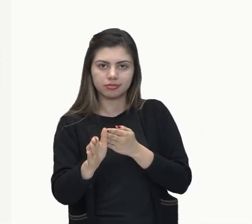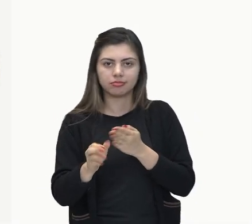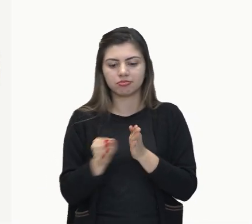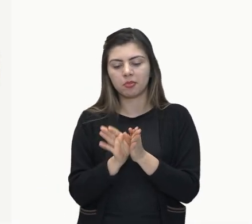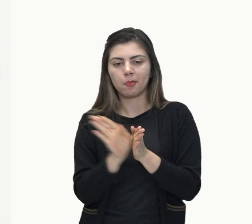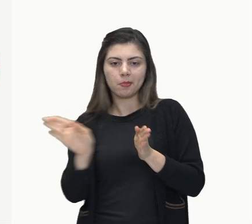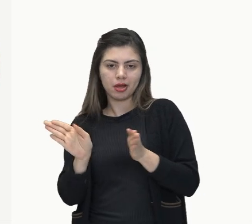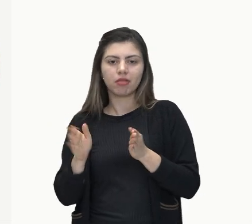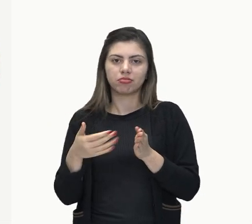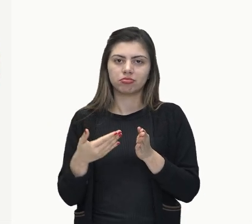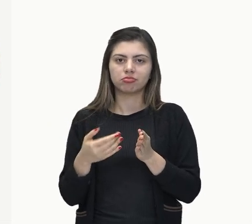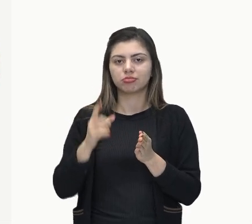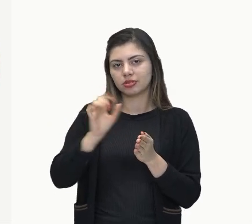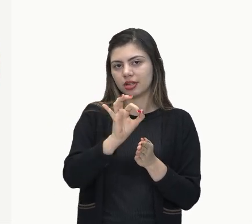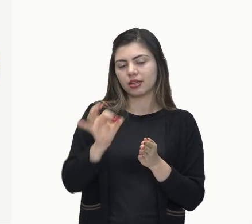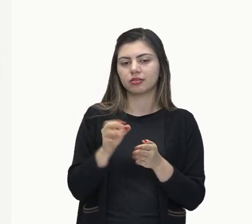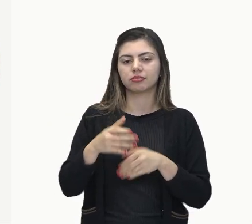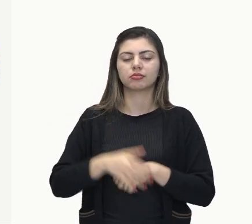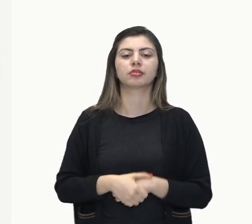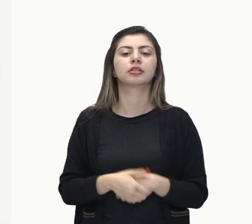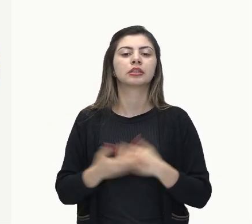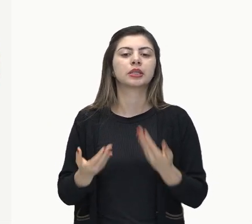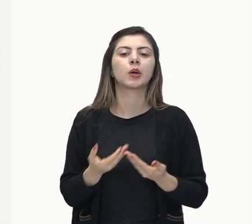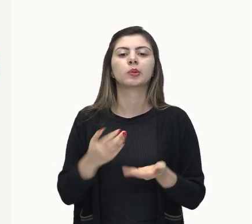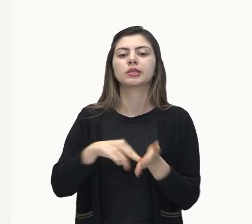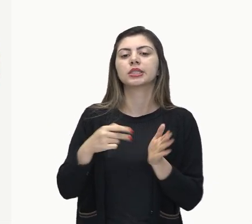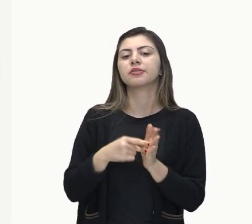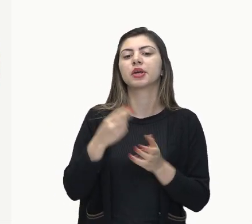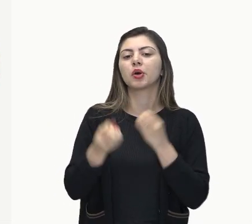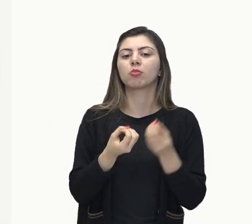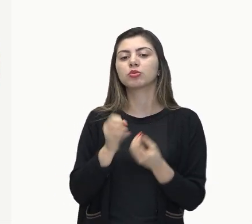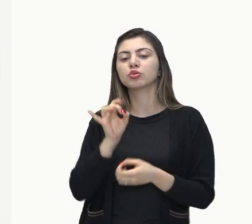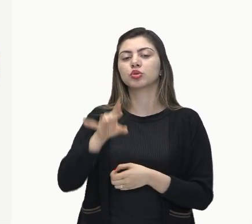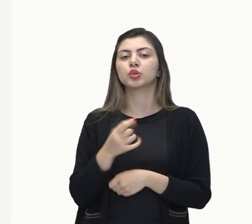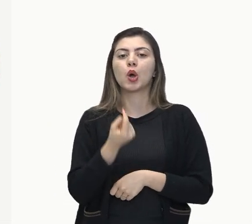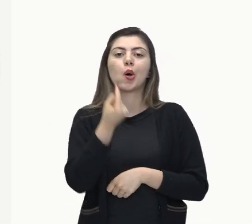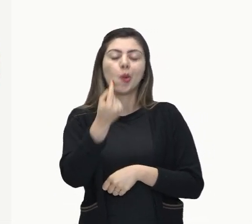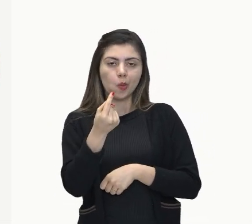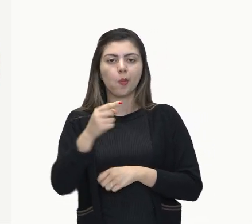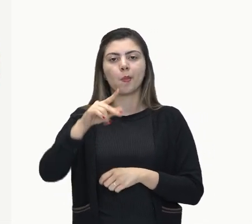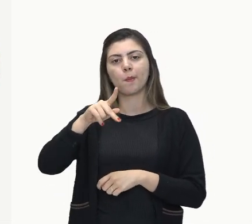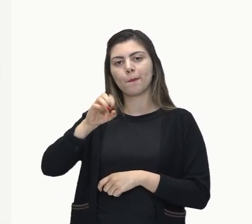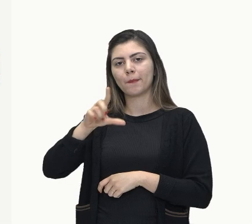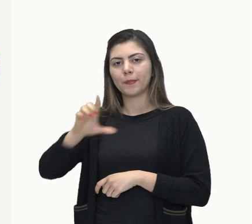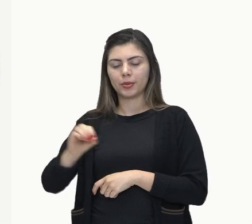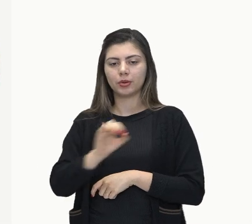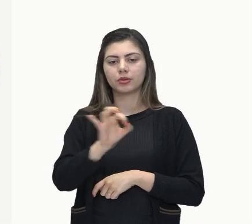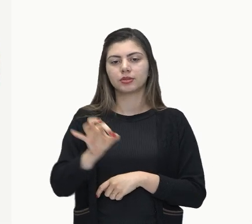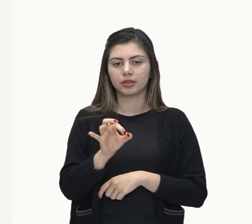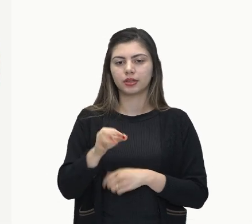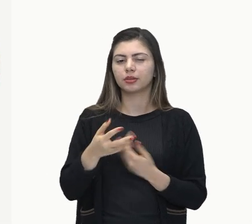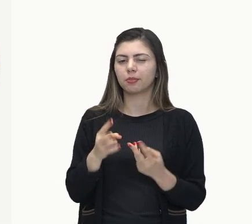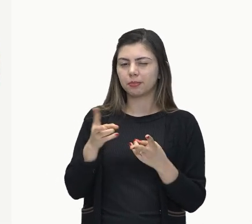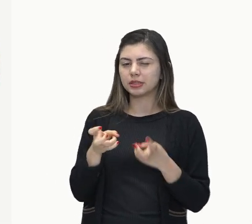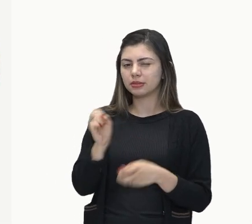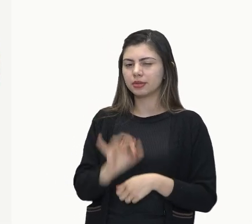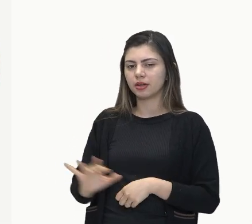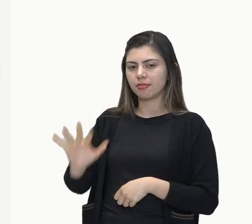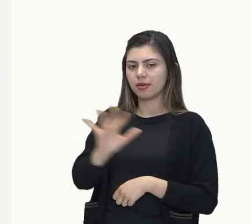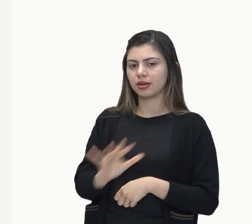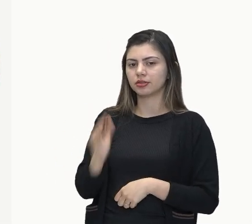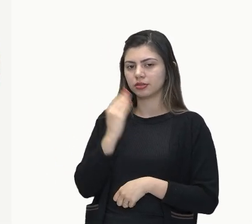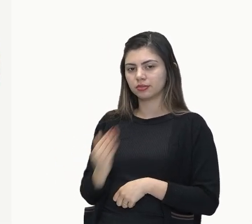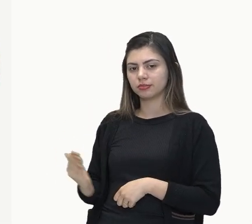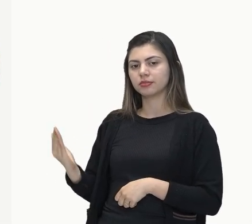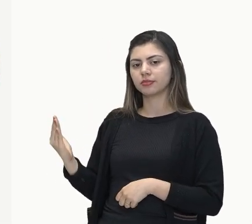polarizar a luz, ou seja, ele vai deixar apenas num polo e aí esse polarizador vai